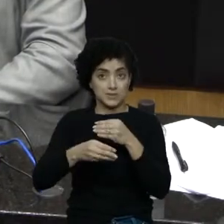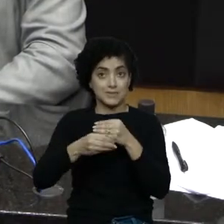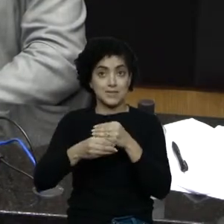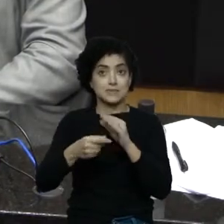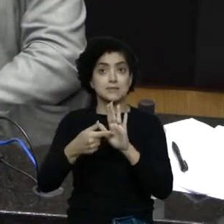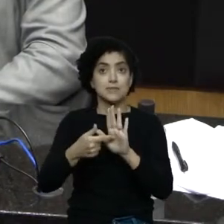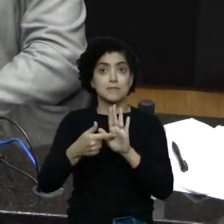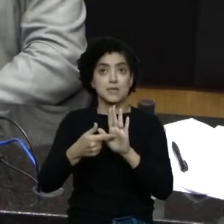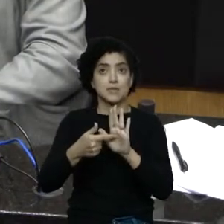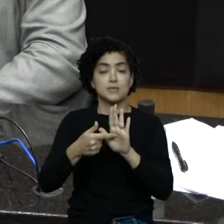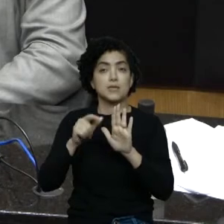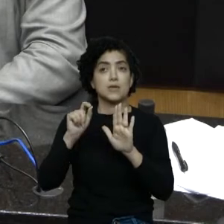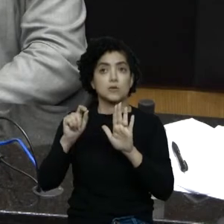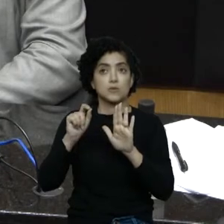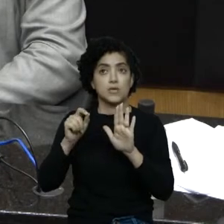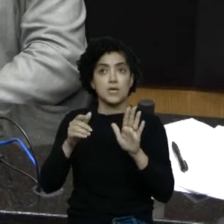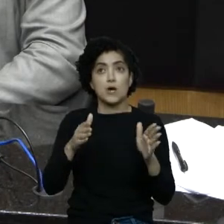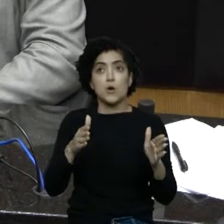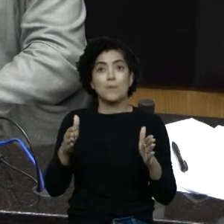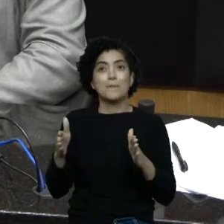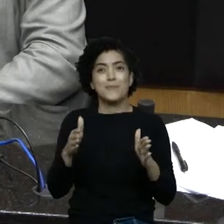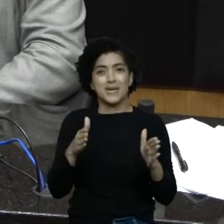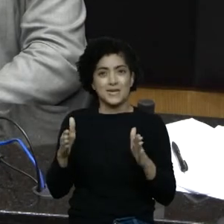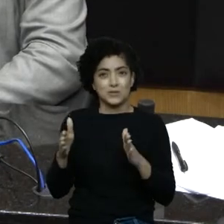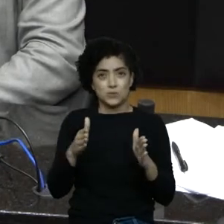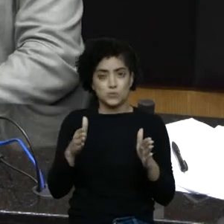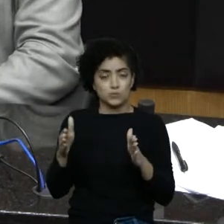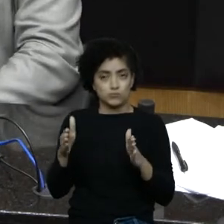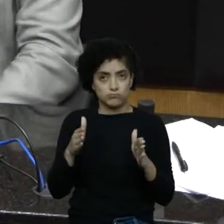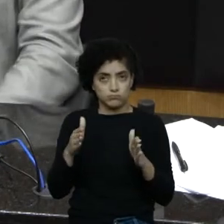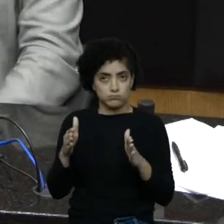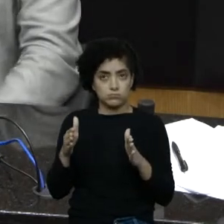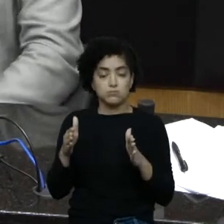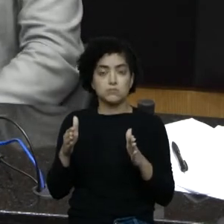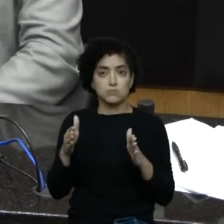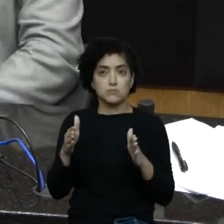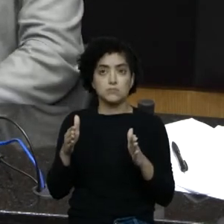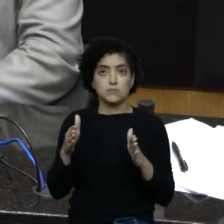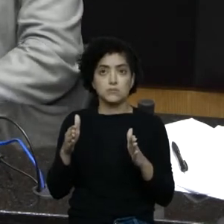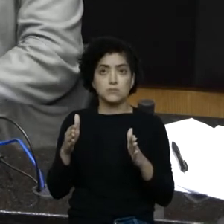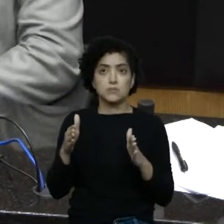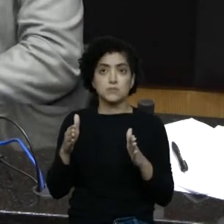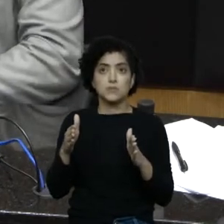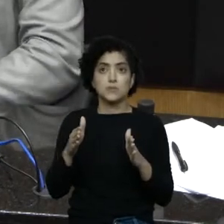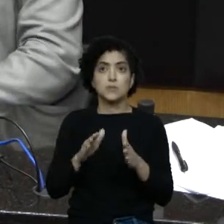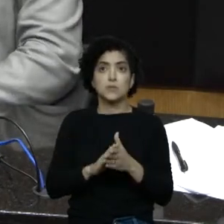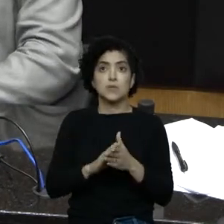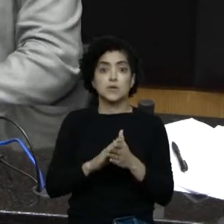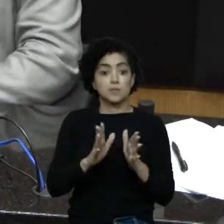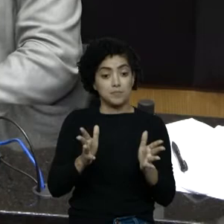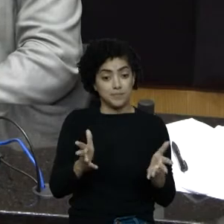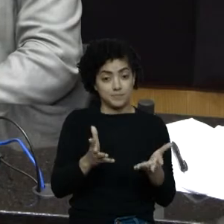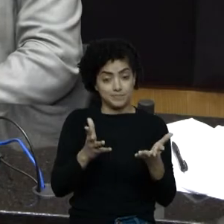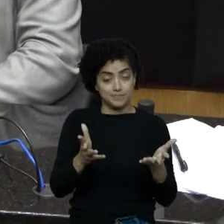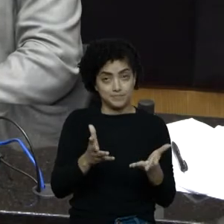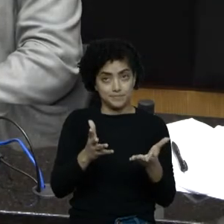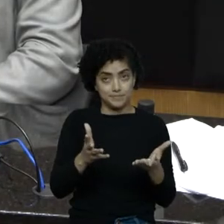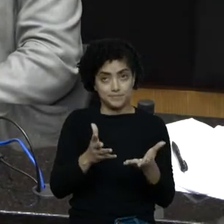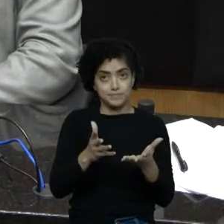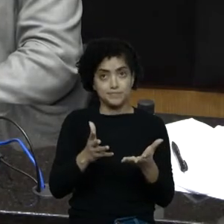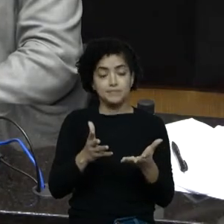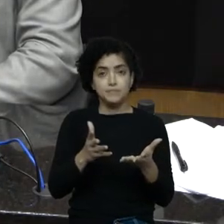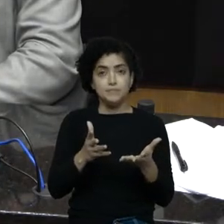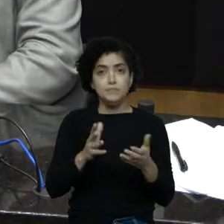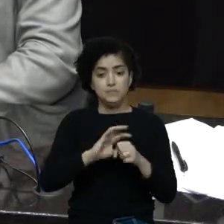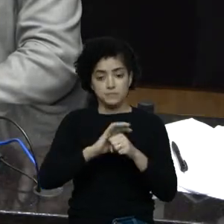se trata também do prazo do prazo dado Oi para o incentivo nós tivemos uma